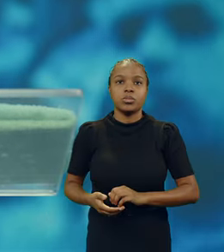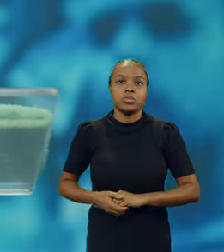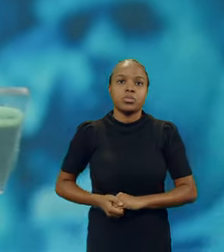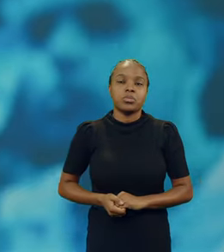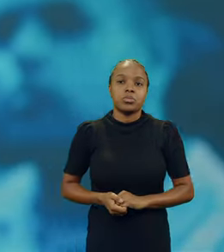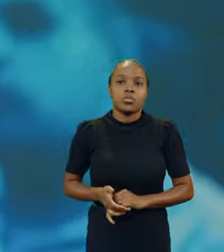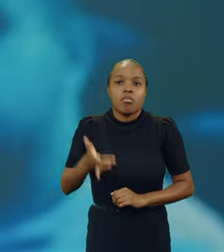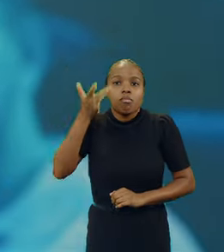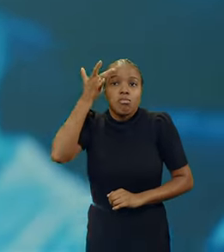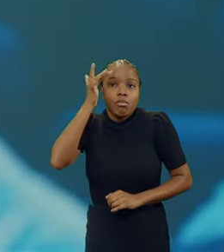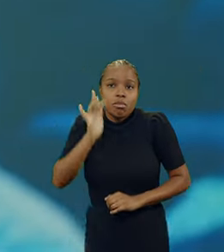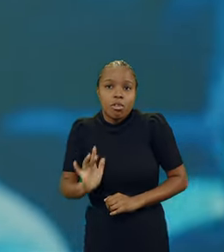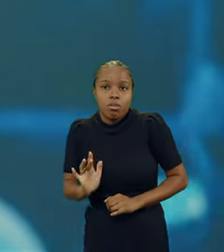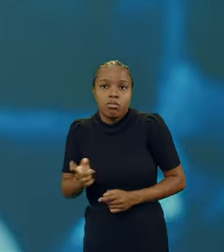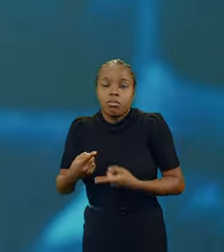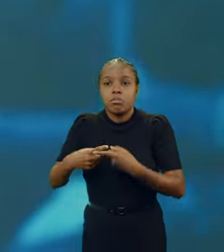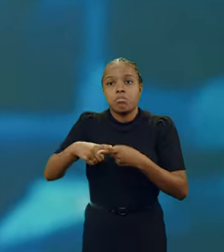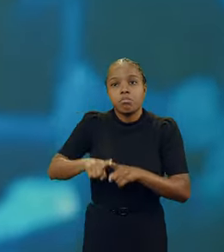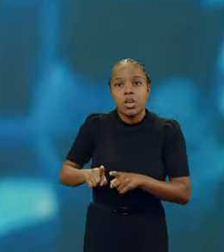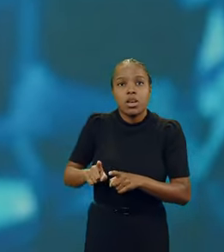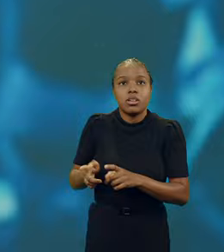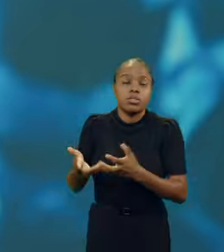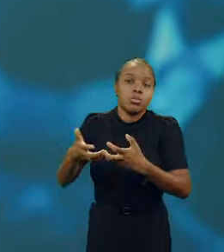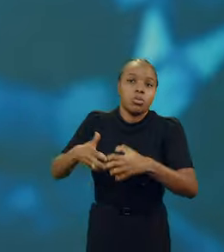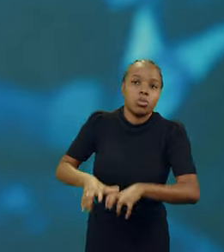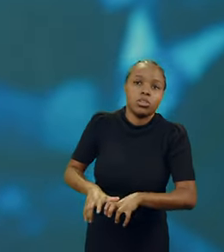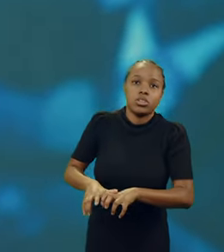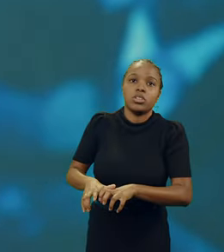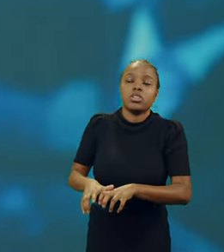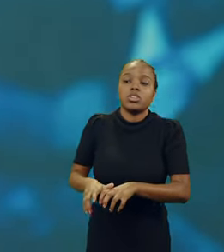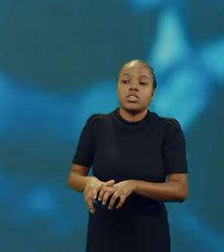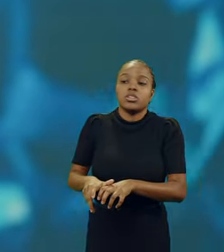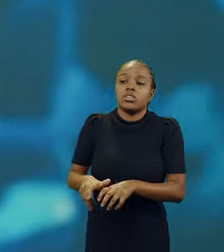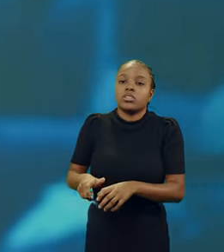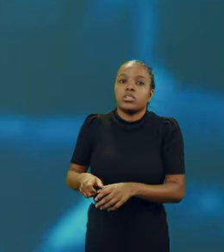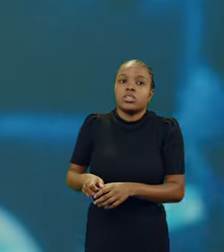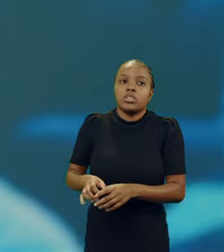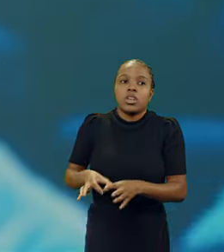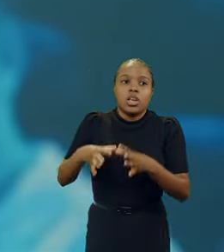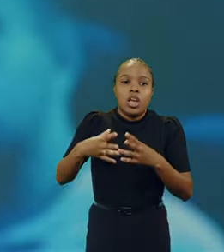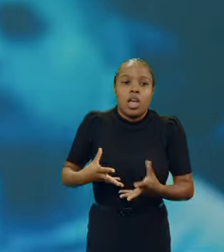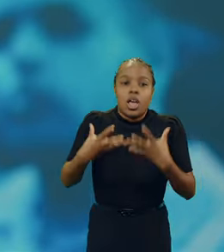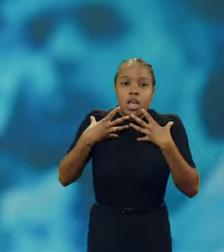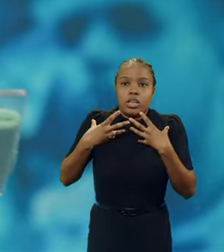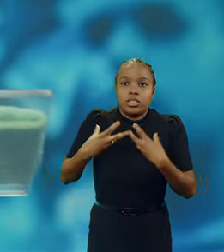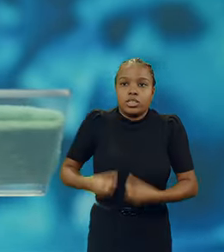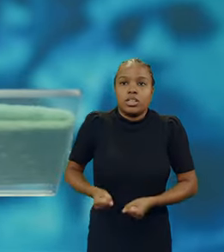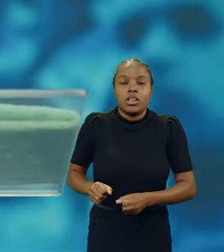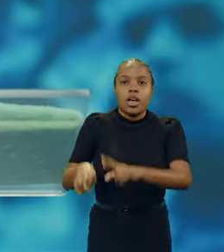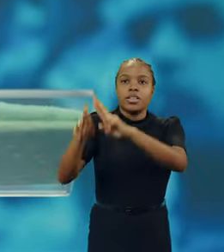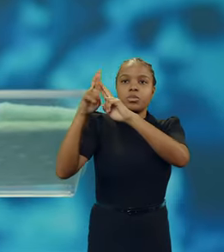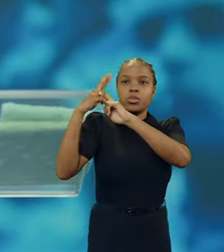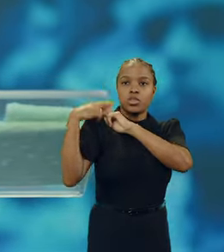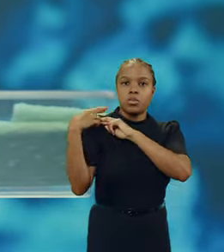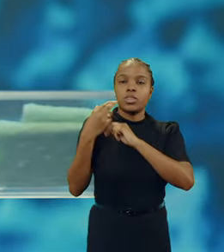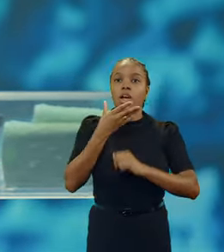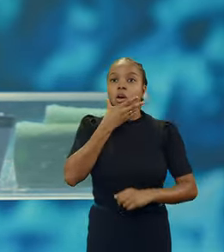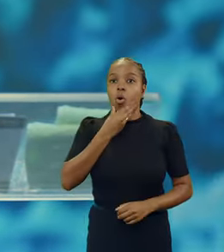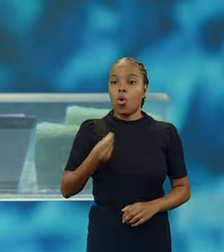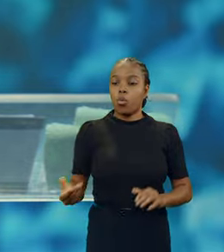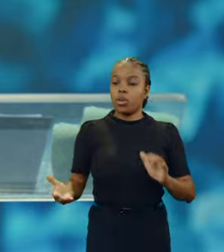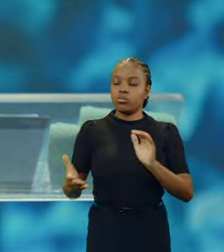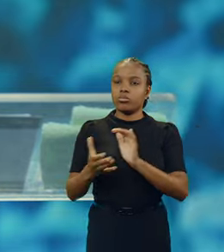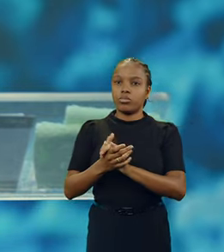uma razão, ele não quis cumprir com o seu papel de homem, com o seu papel de marido, e não